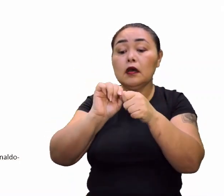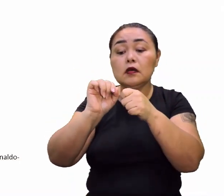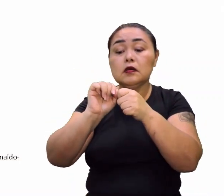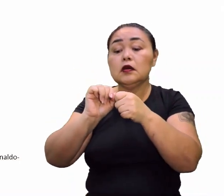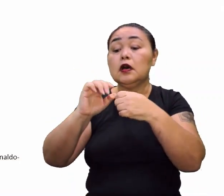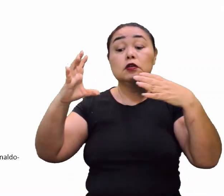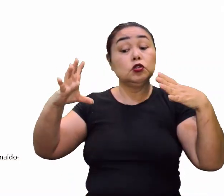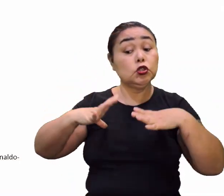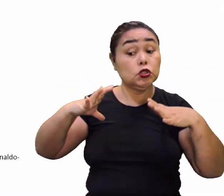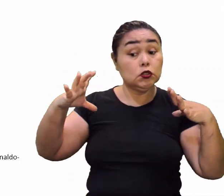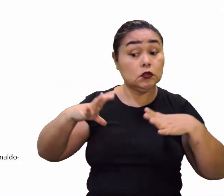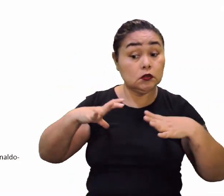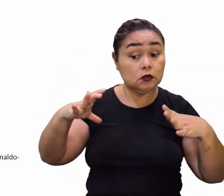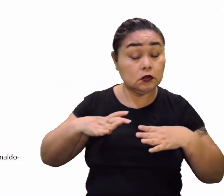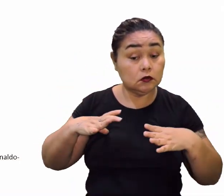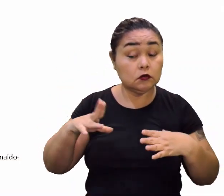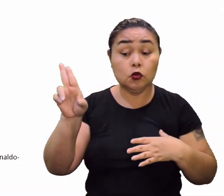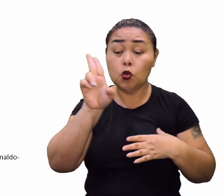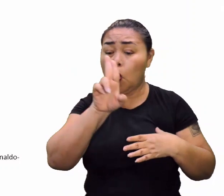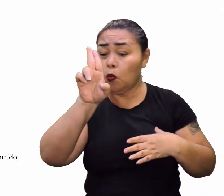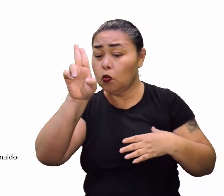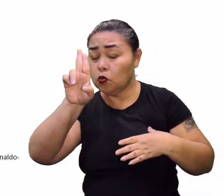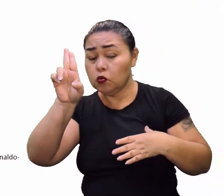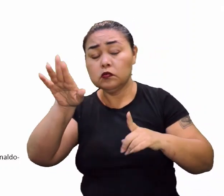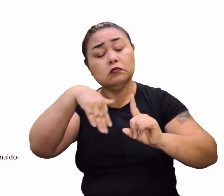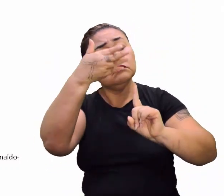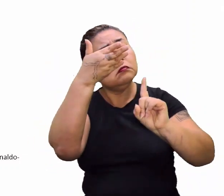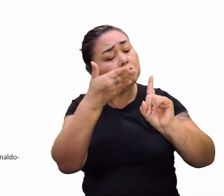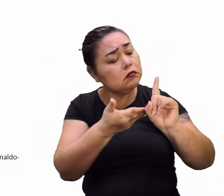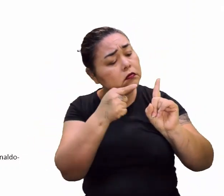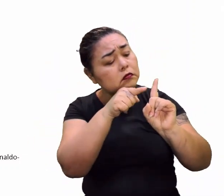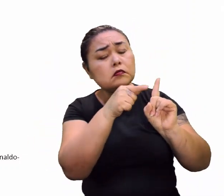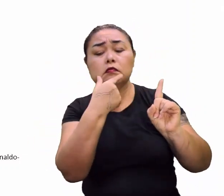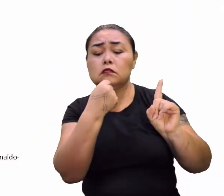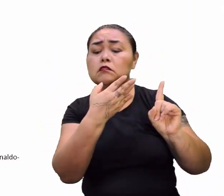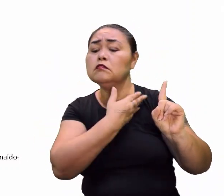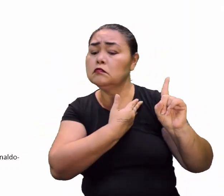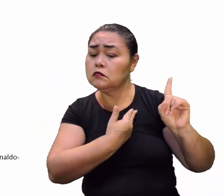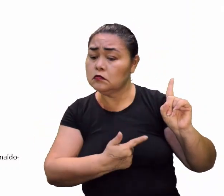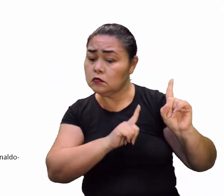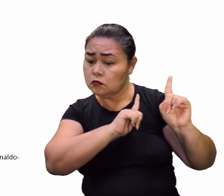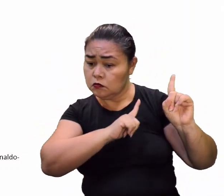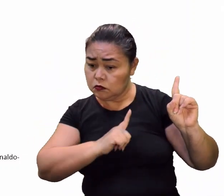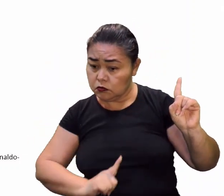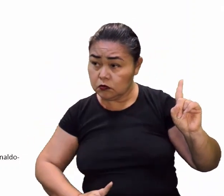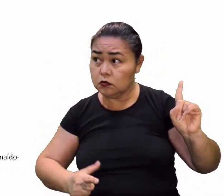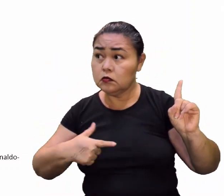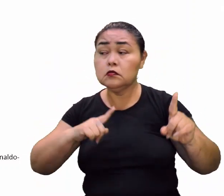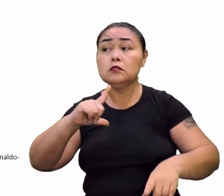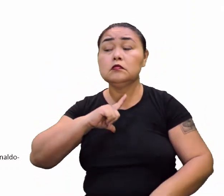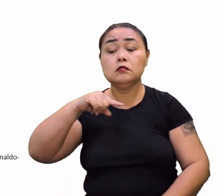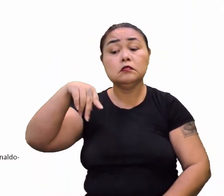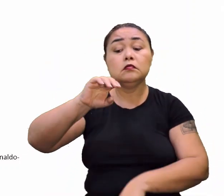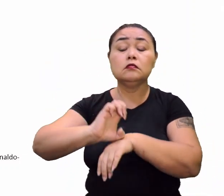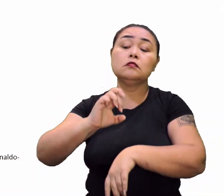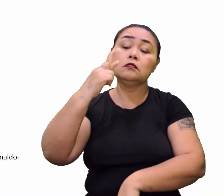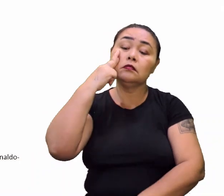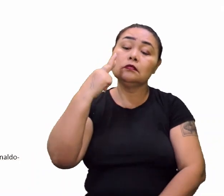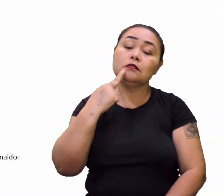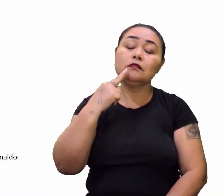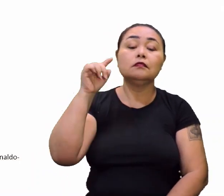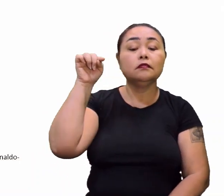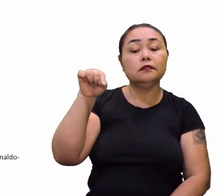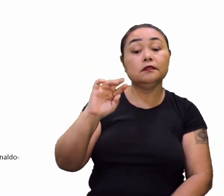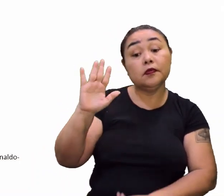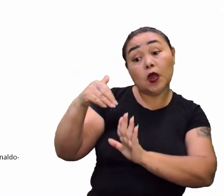de cidade. Então, foi um grande governador, né, que tivemos no nosso estado de Rondônia.